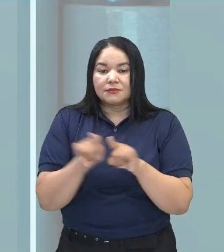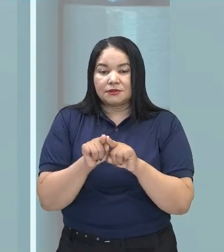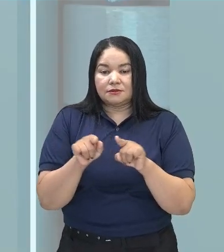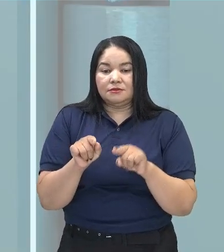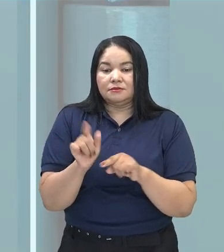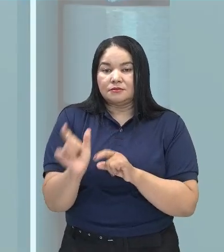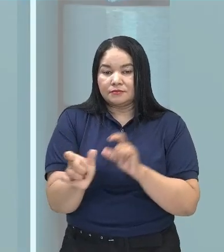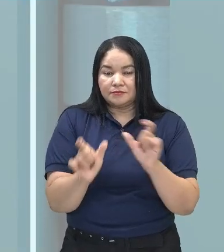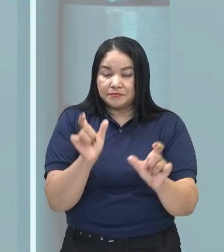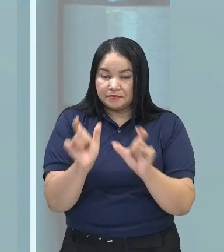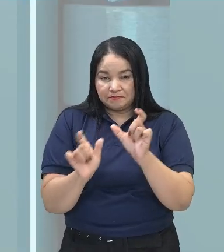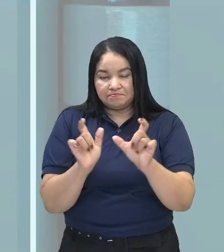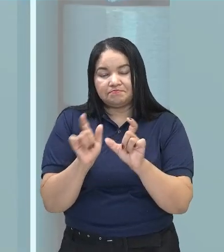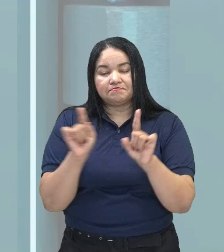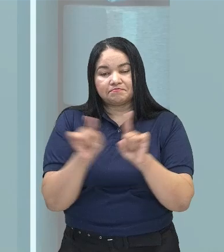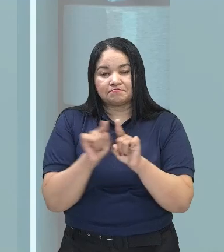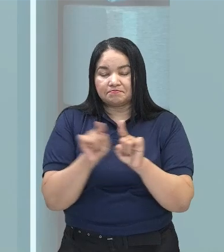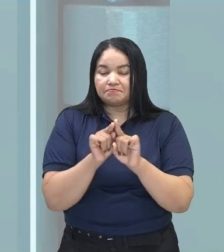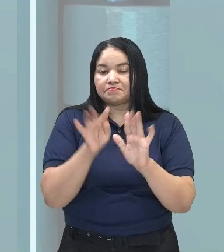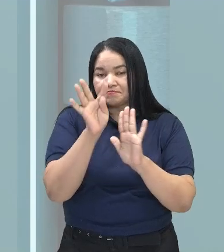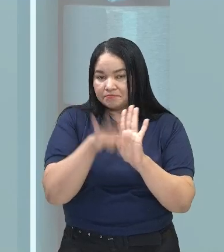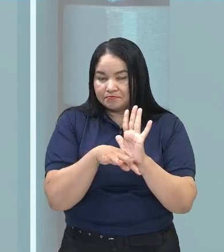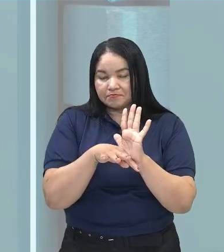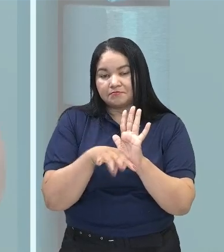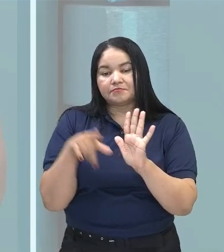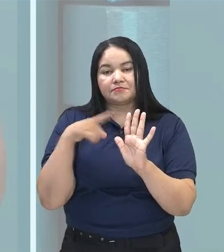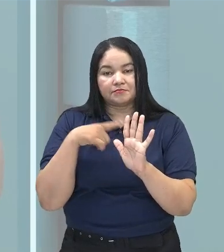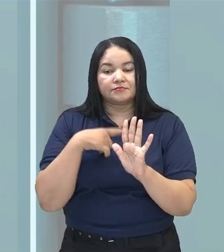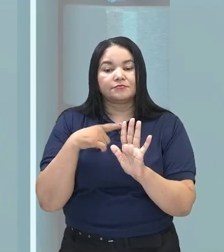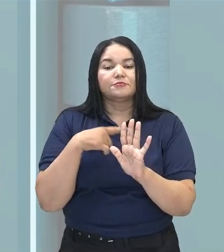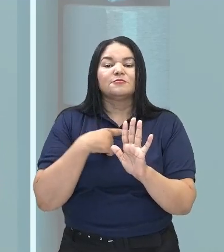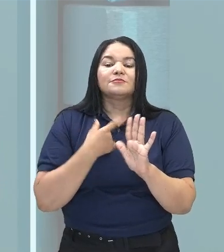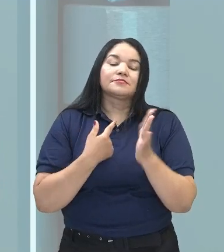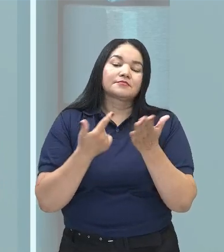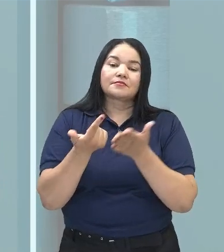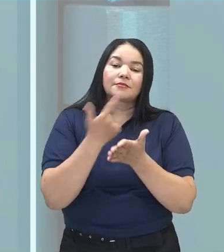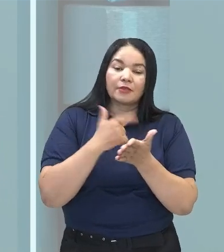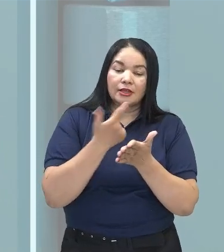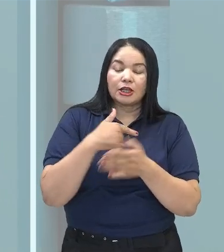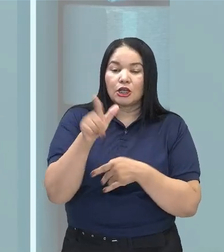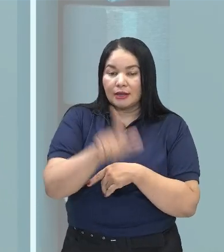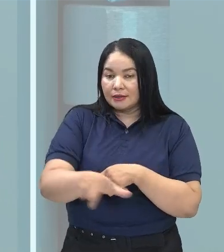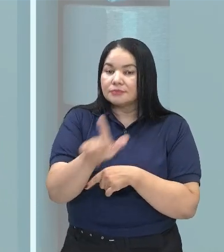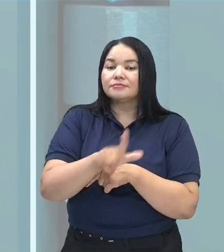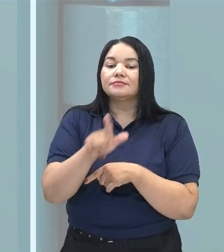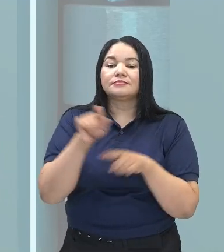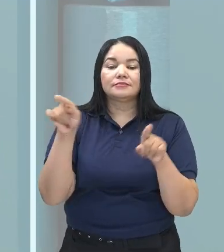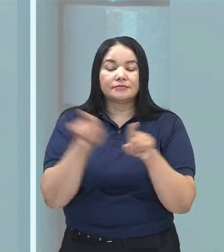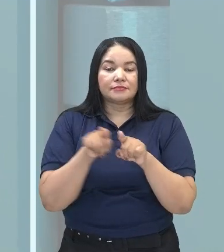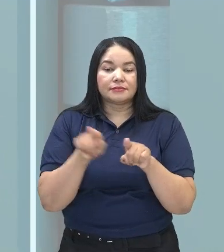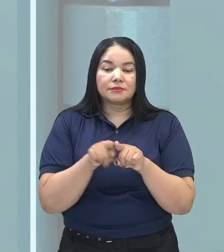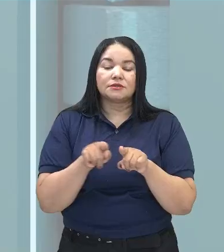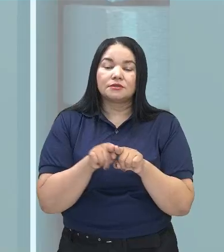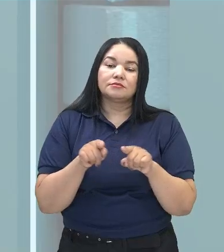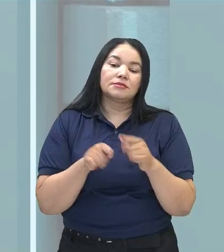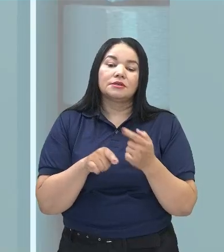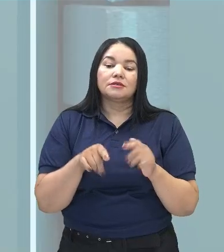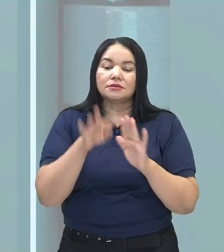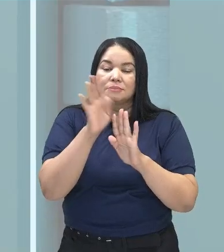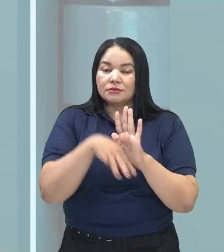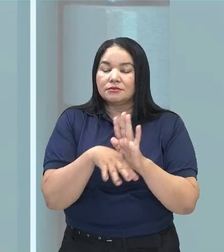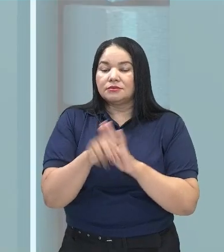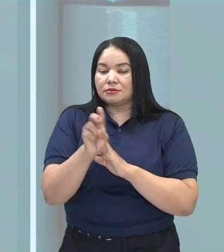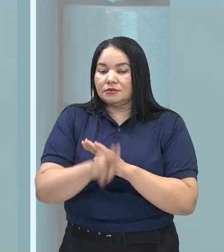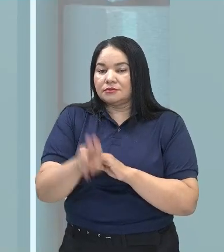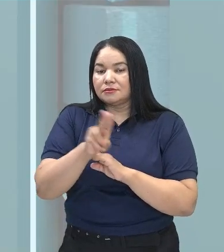vai encontrar nos textos, principalmente nos textos literários, que eles utilizam demais